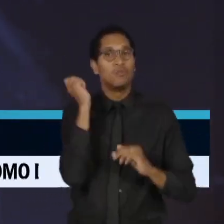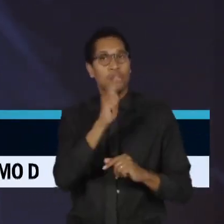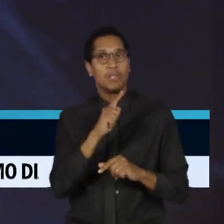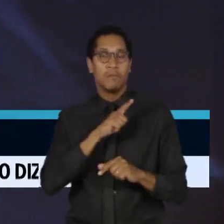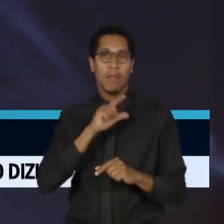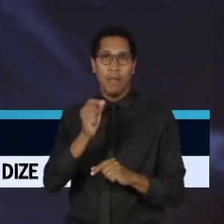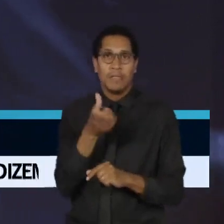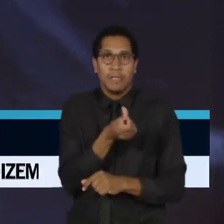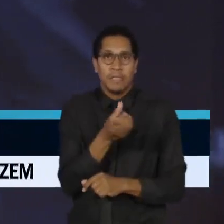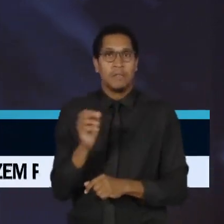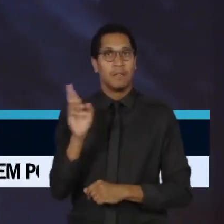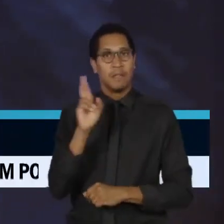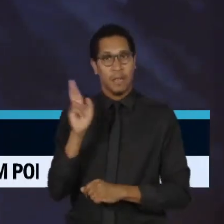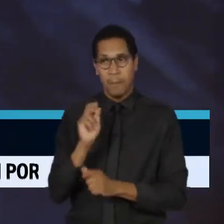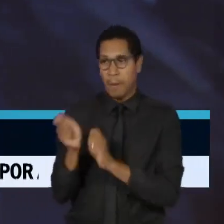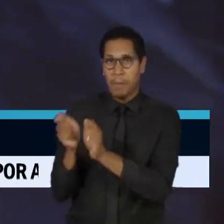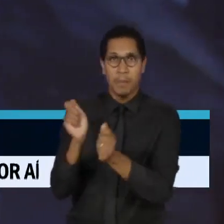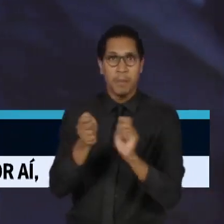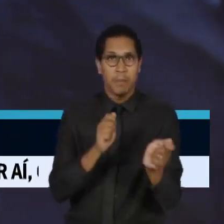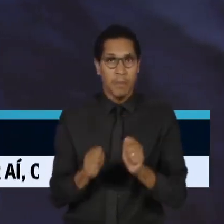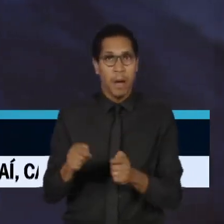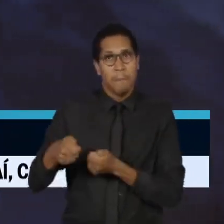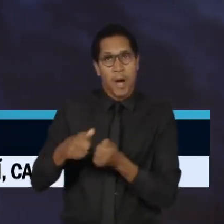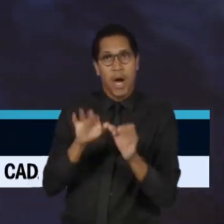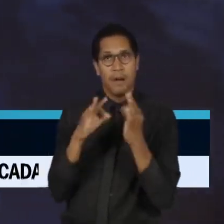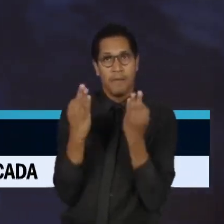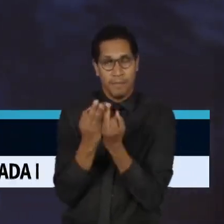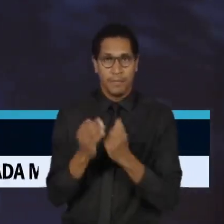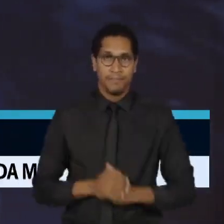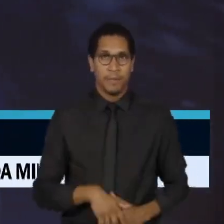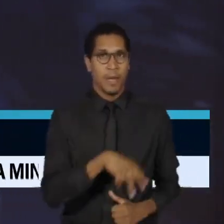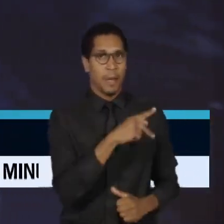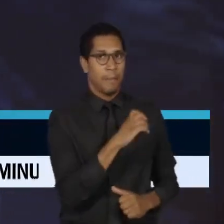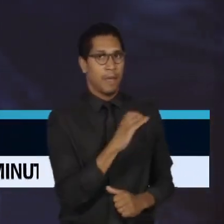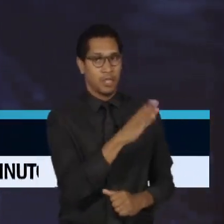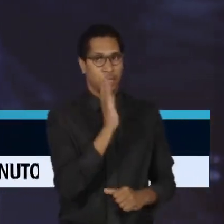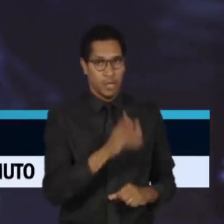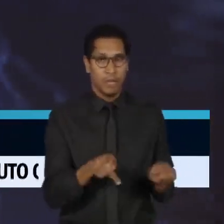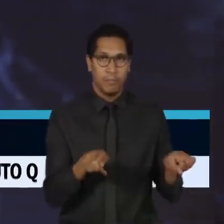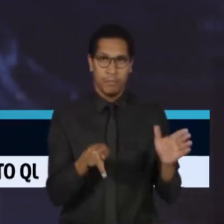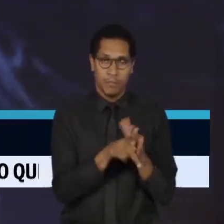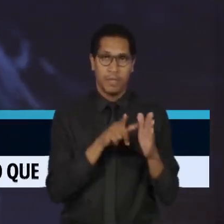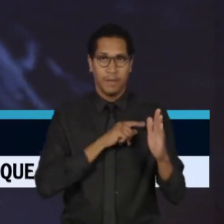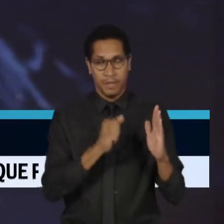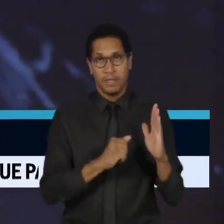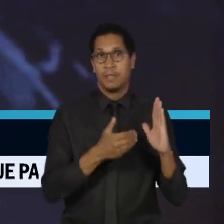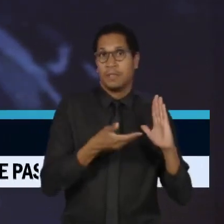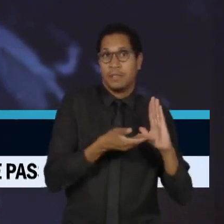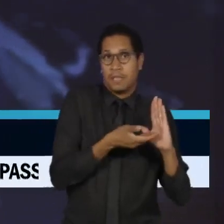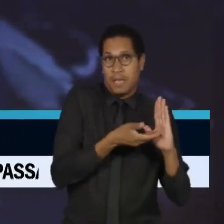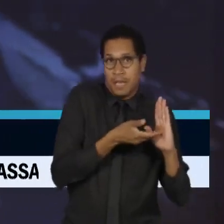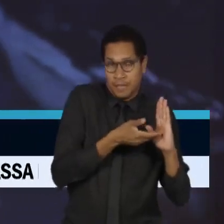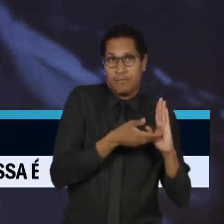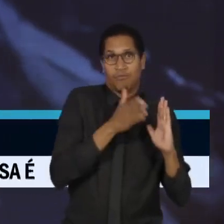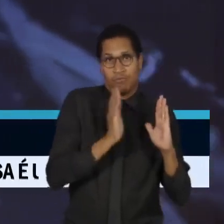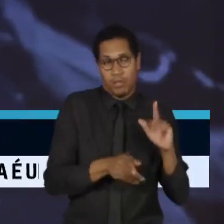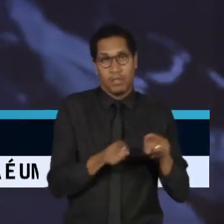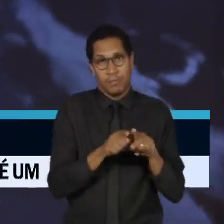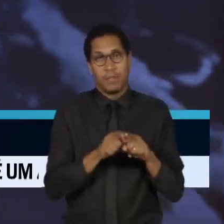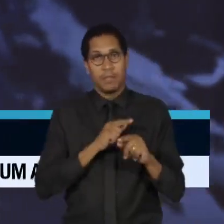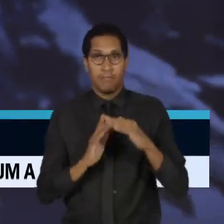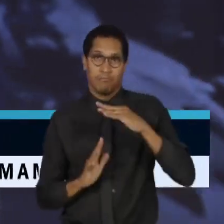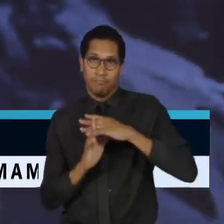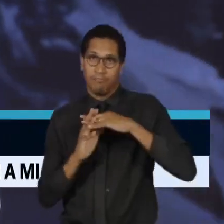além de outros programas sociais APEC já foi aprovada no Senado e eleva o teto de gastos em 145